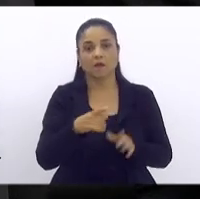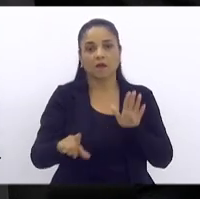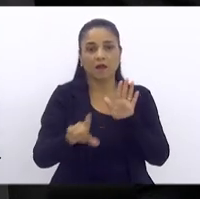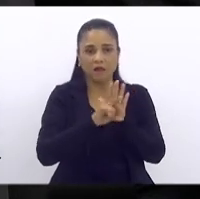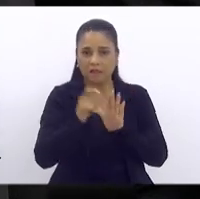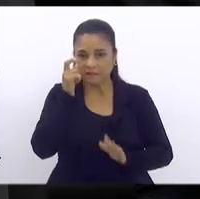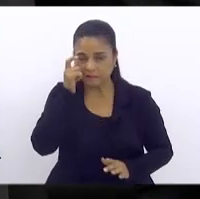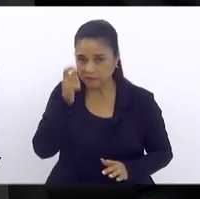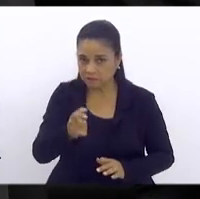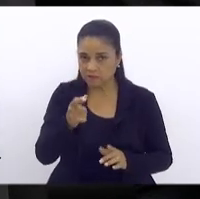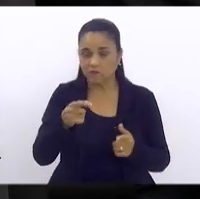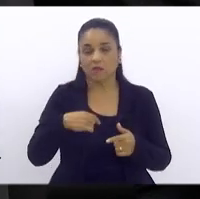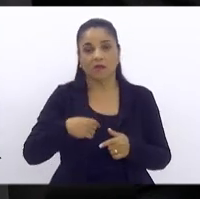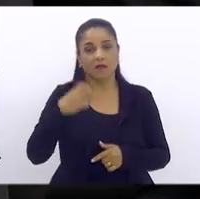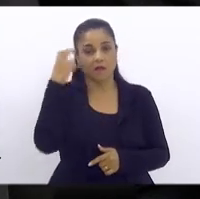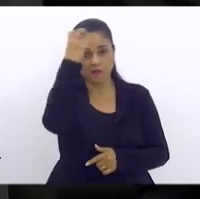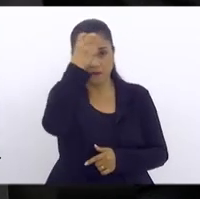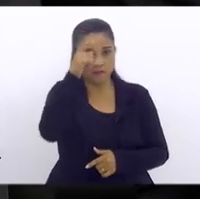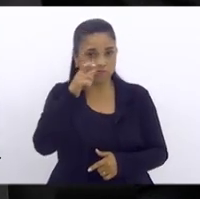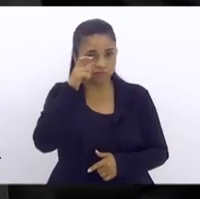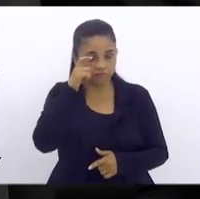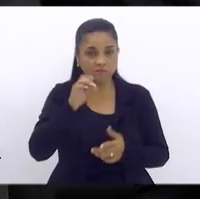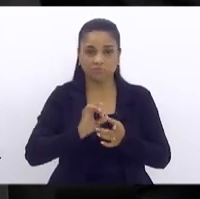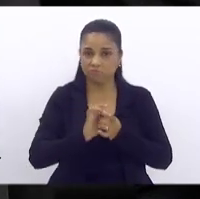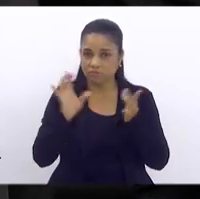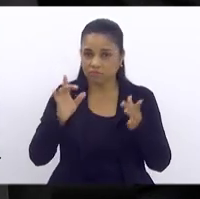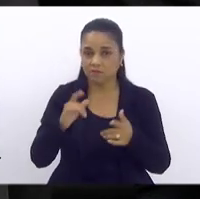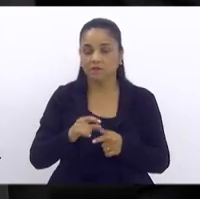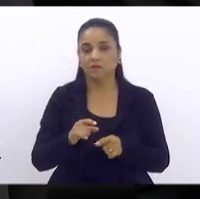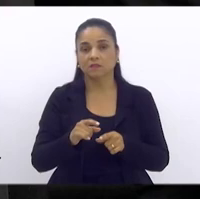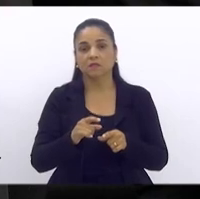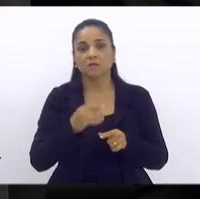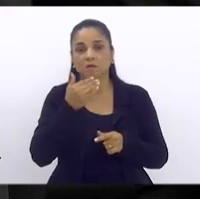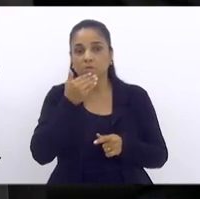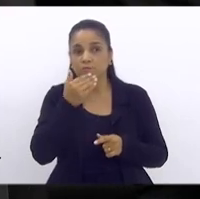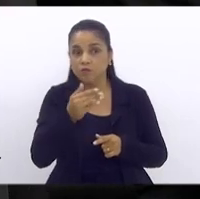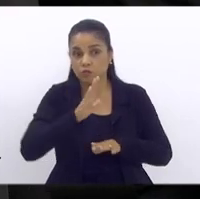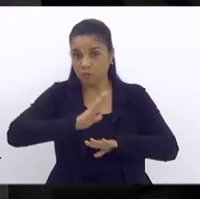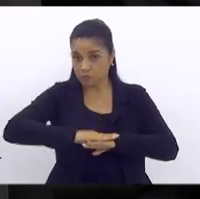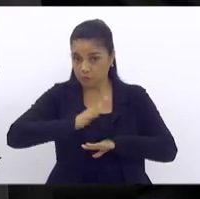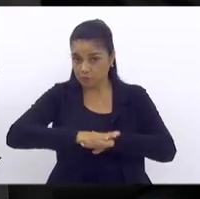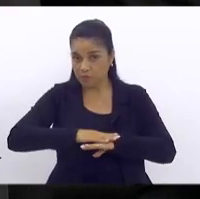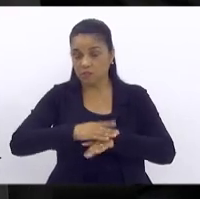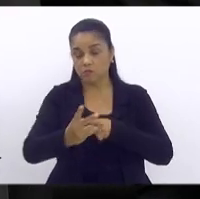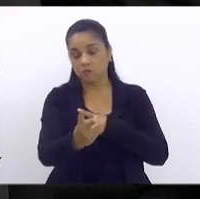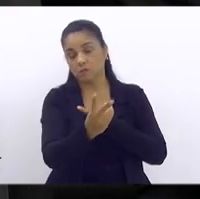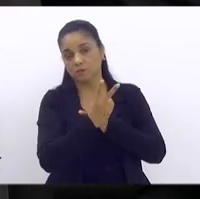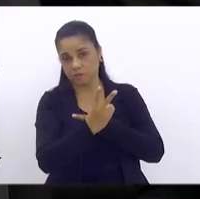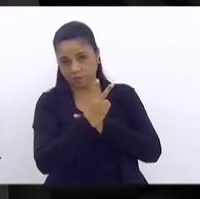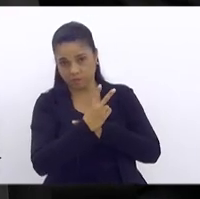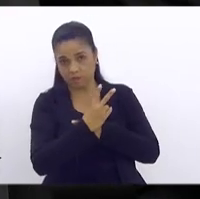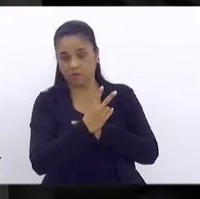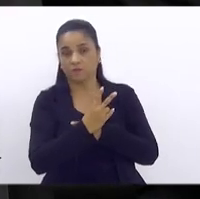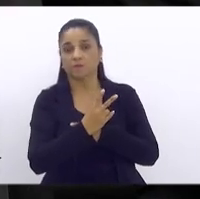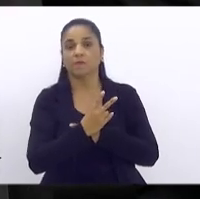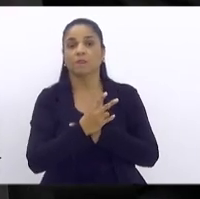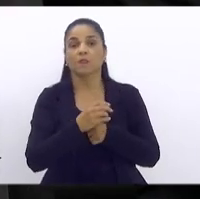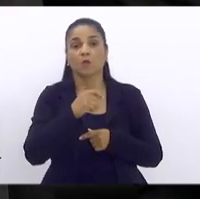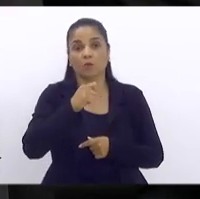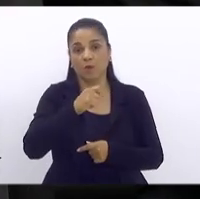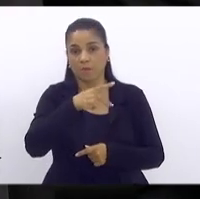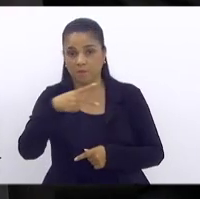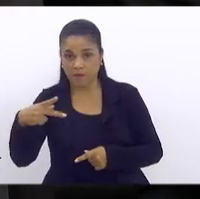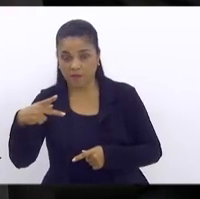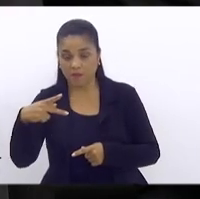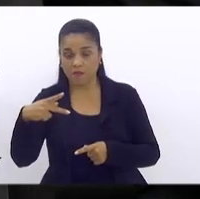falei, repito, ela permitia, desde o início, que a vítima pudesse pedir por si mesma a medida protetiva, mas a partir do aplicativo, que